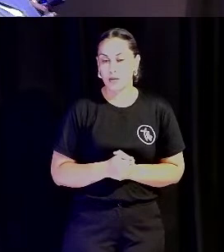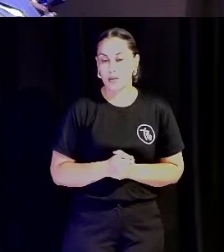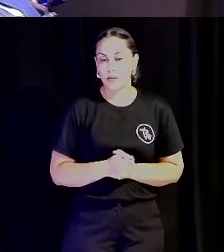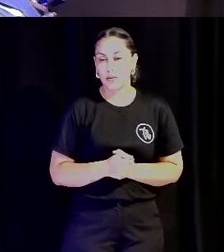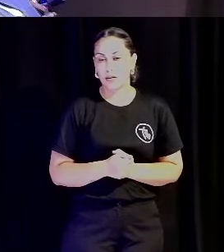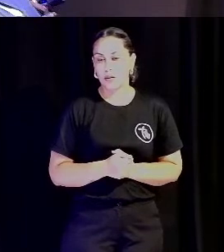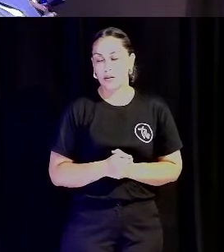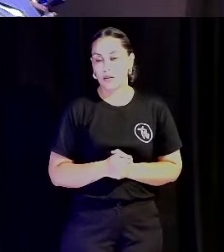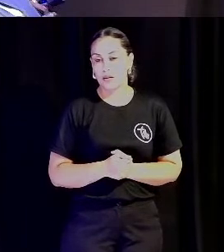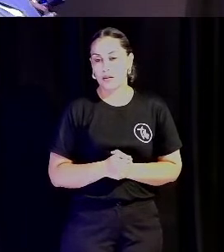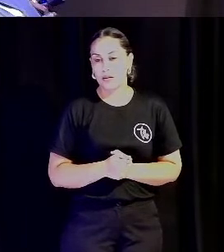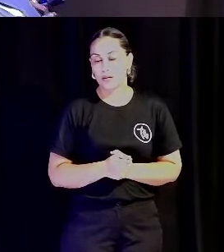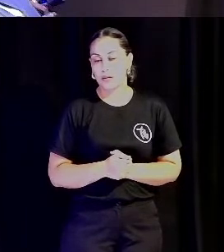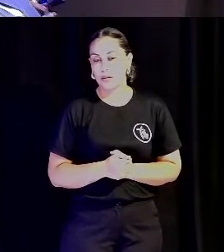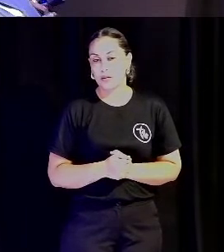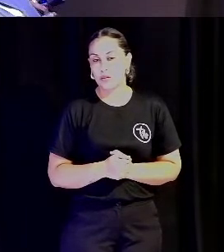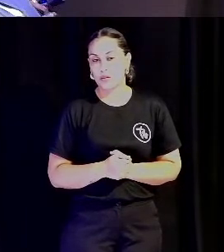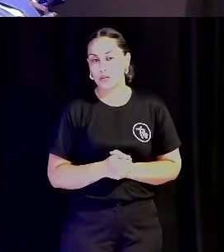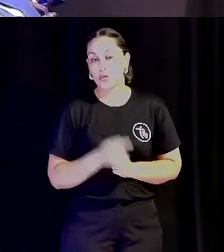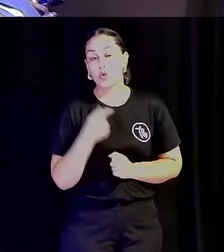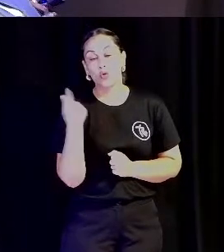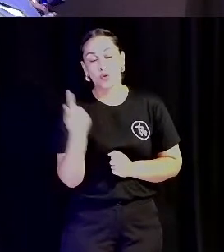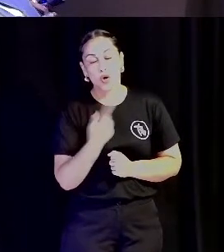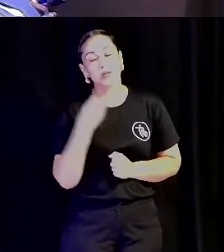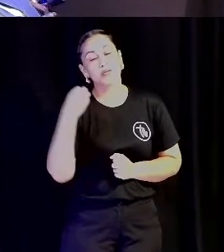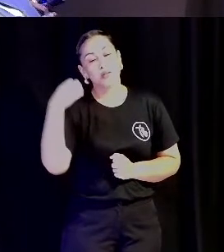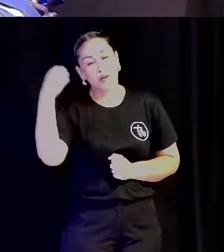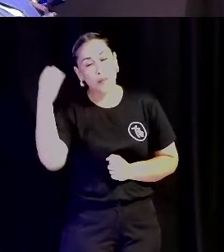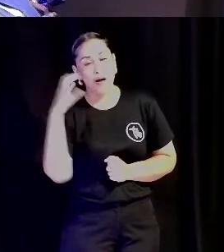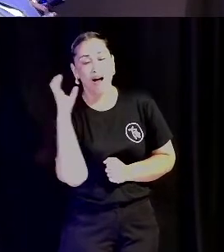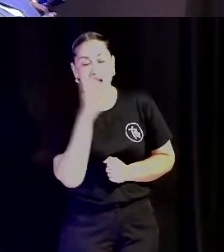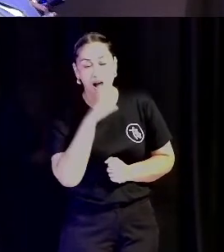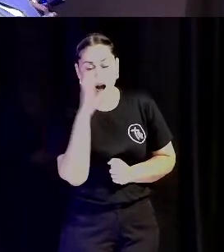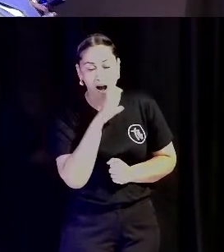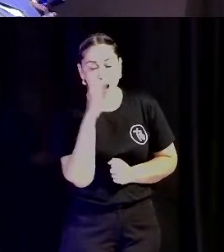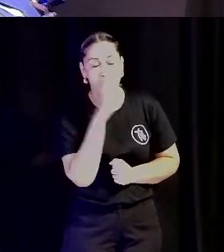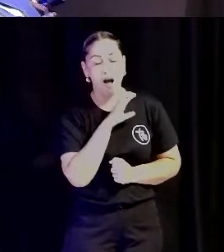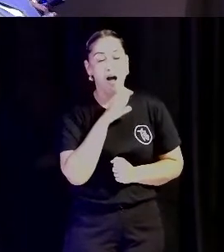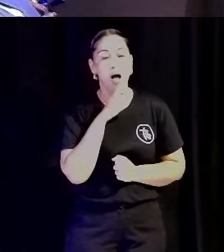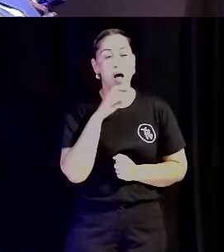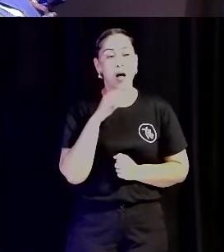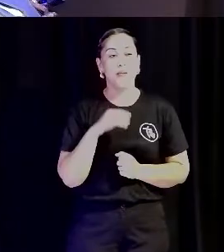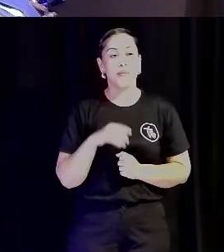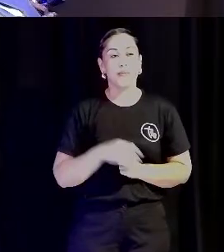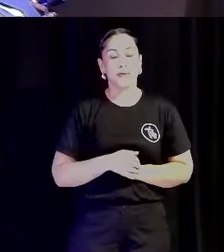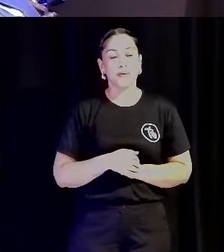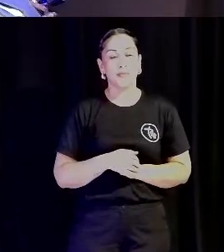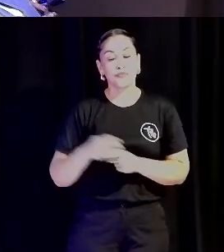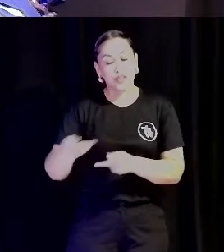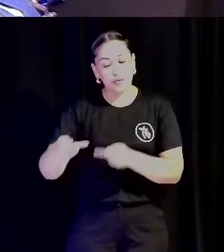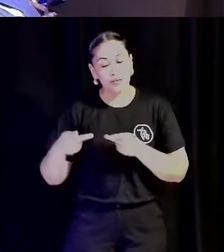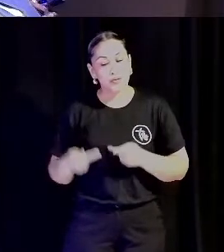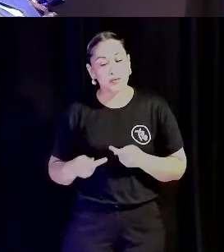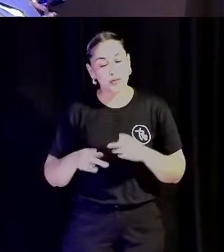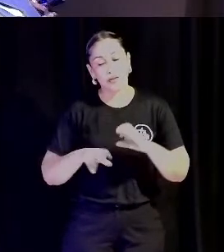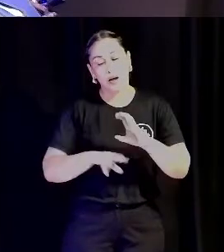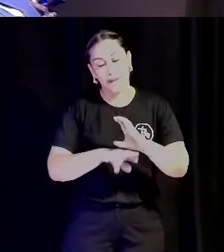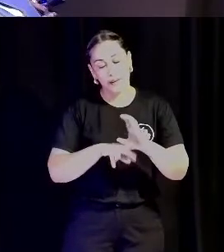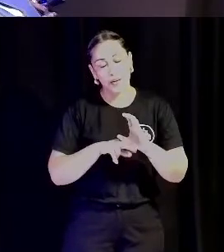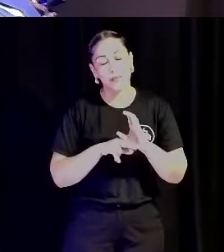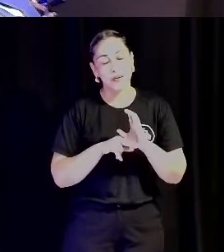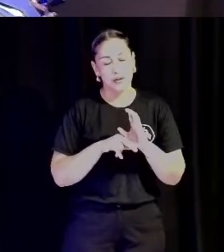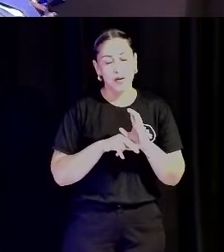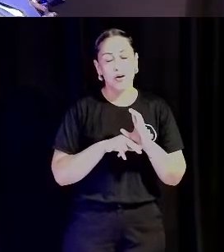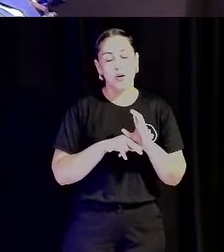fomos num bate e volta ver o nosso irmão Valdemar e irmã Cleusa. E passar um tempo